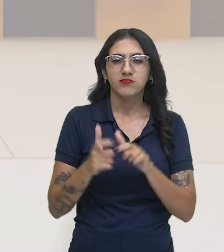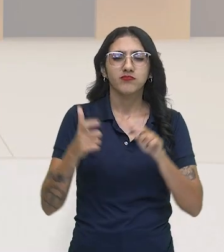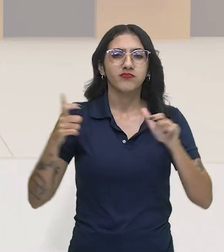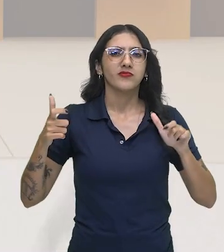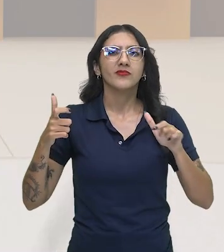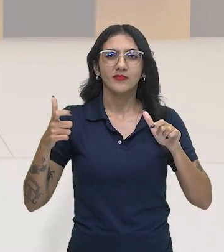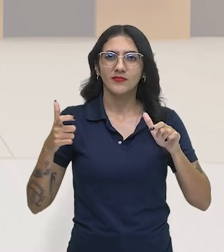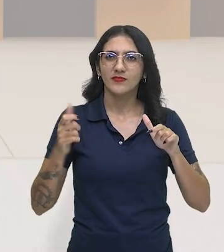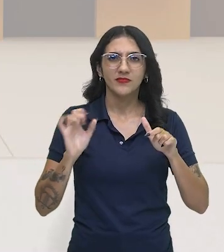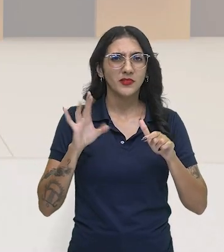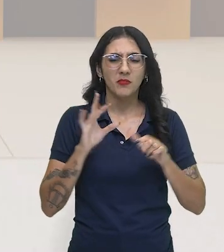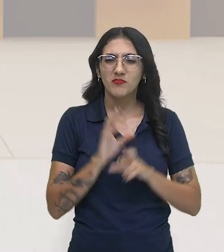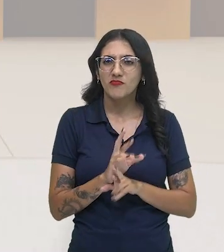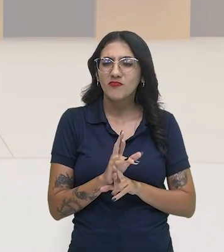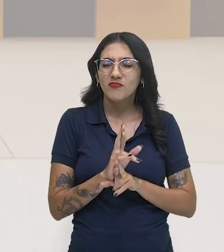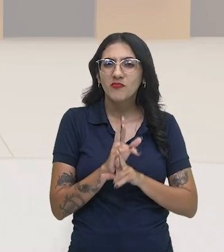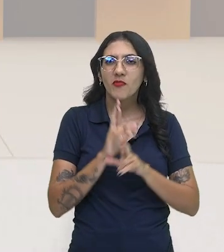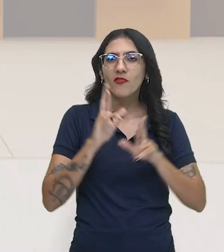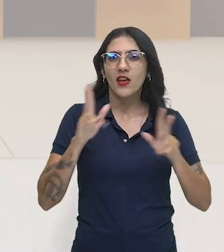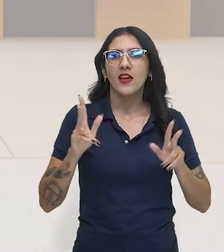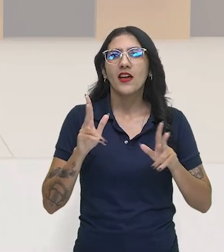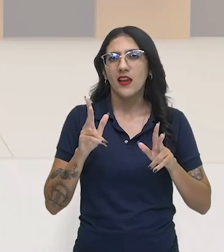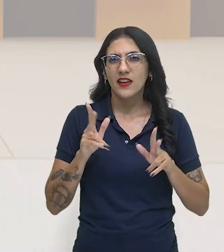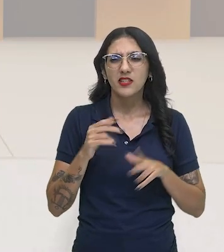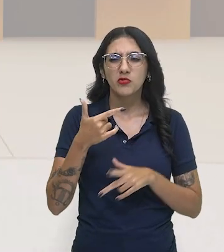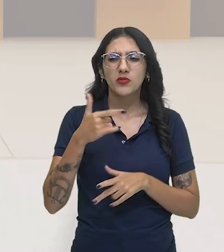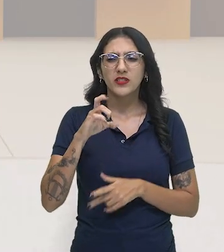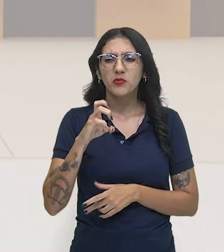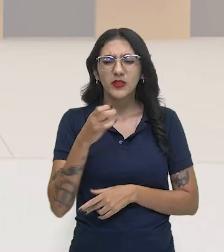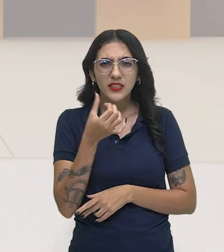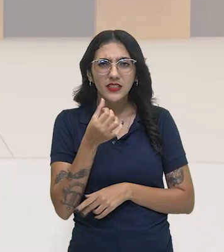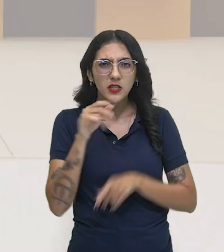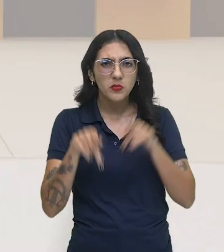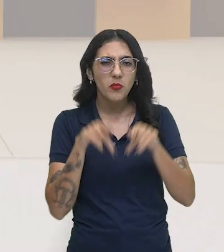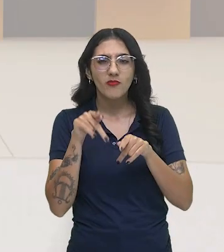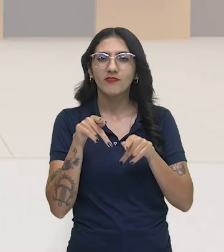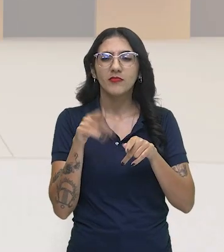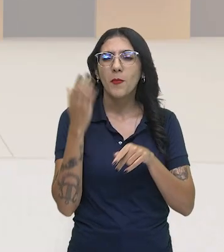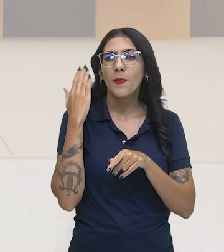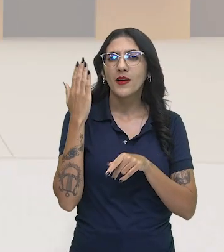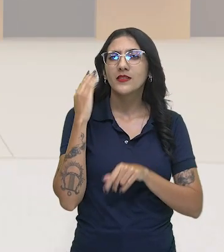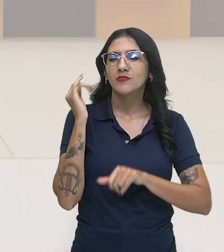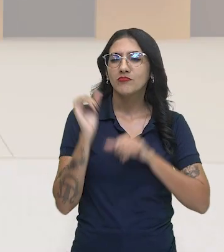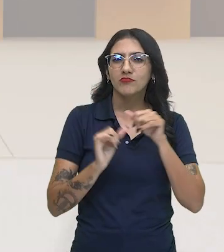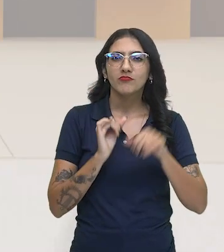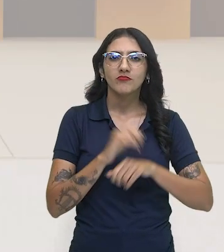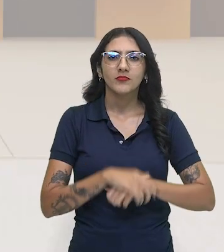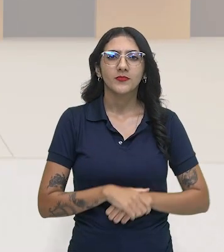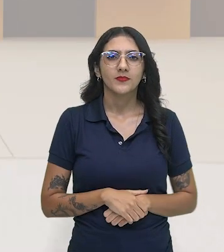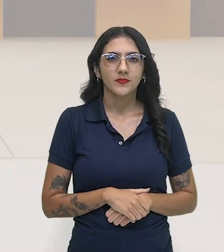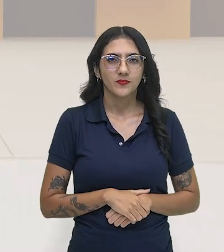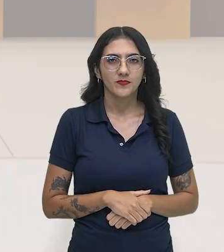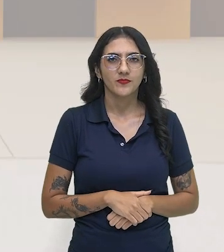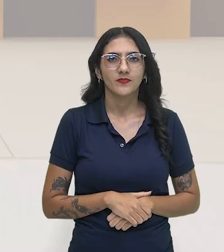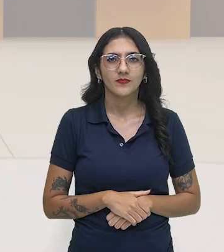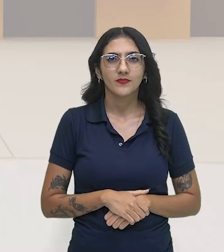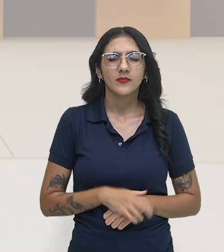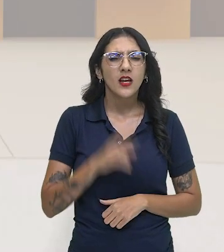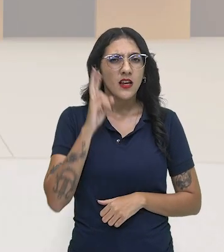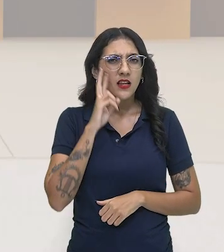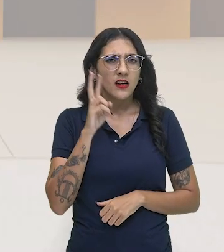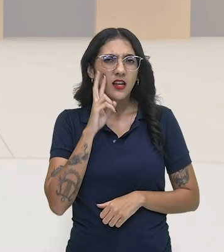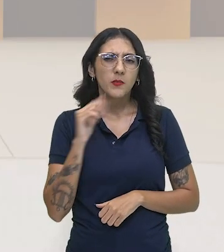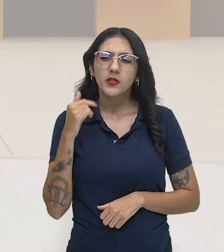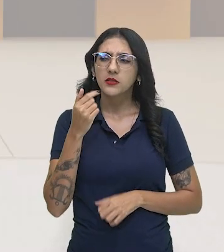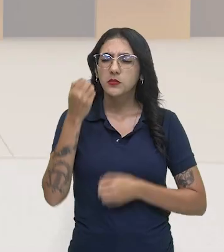274 línguas, né? 256 povos, era muito grande. O senhor lembra da que a gente discutiu sobre mitos, sobre os mitos,